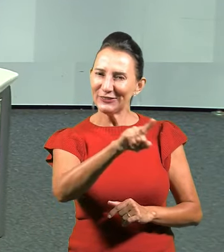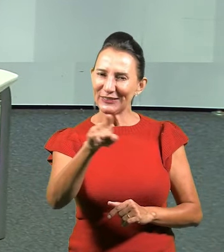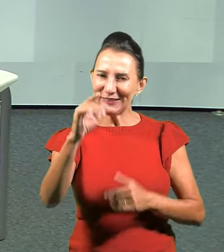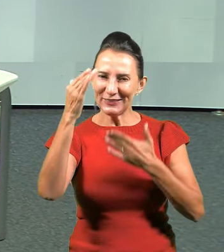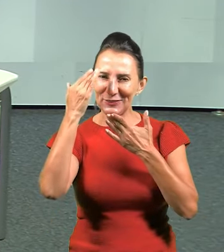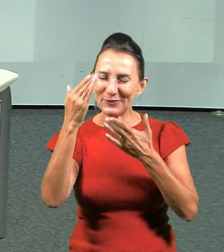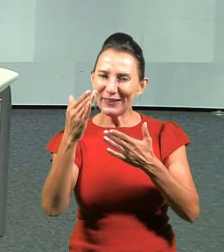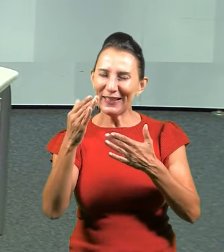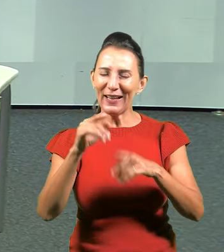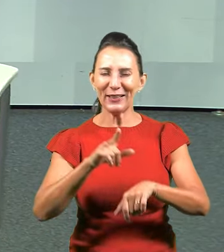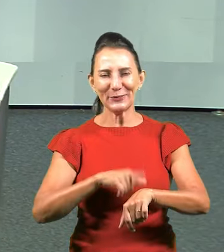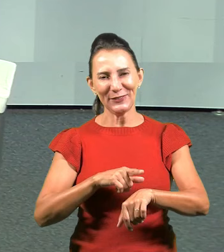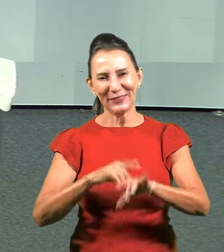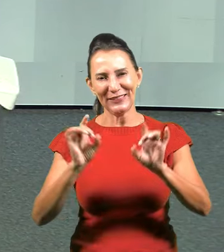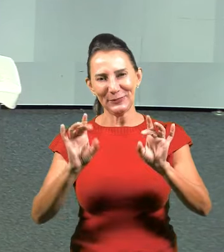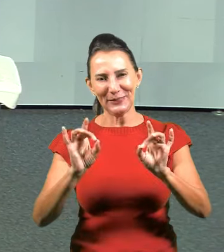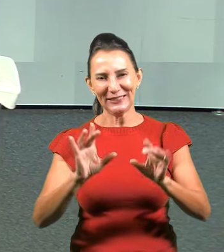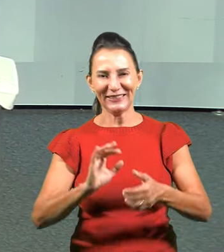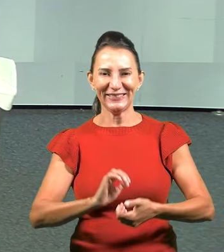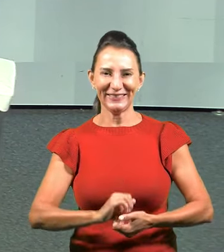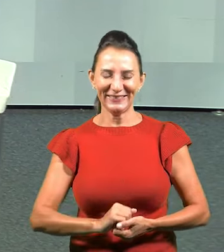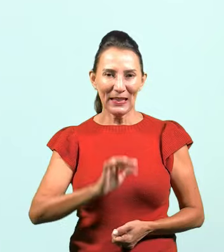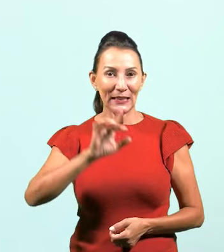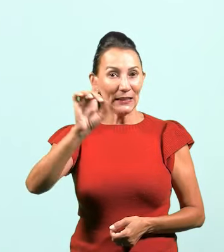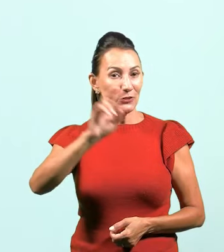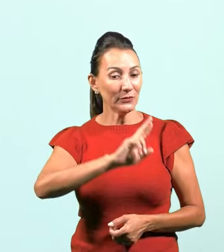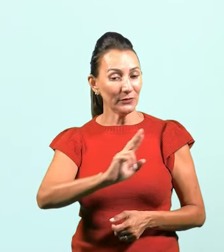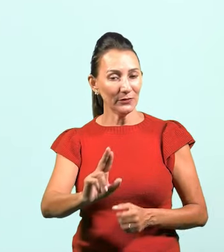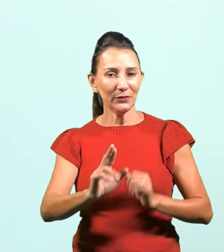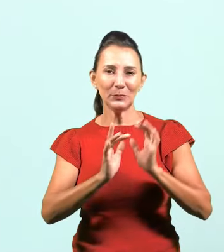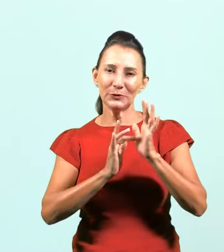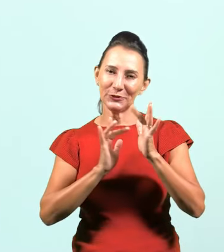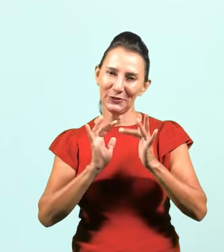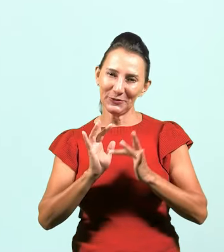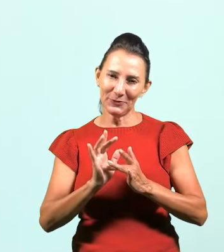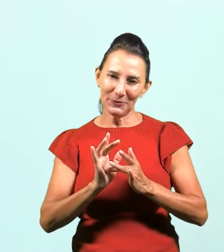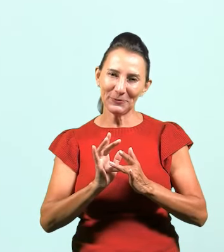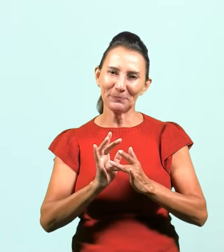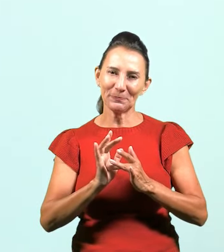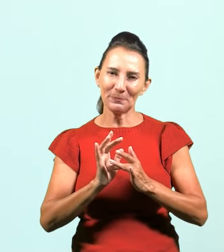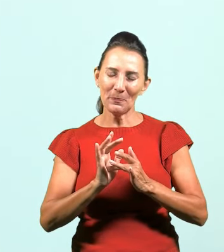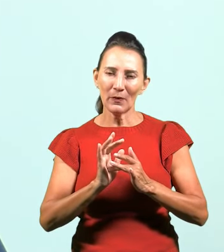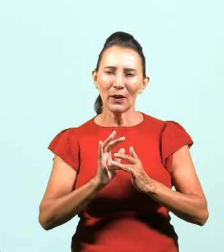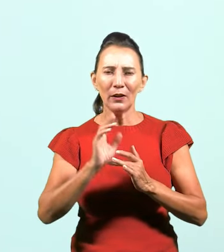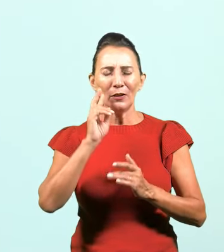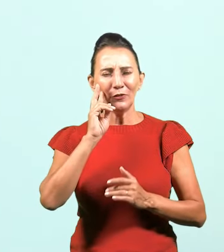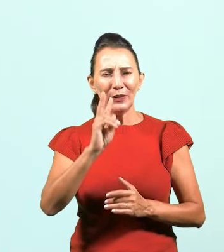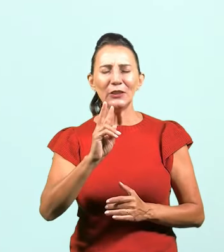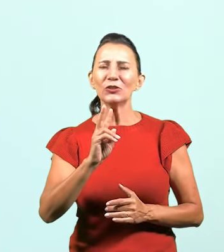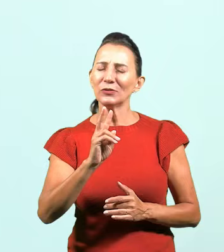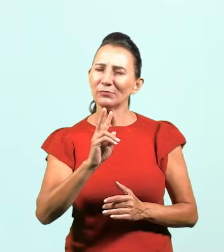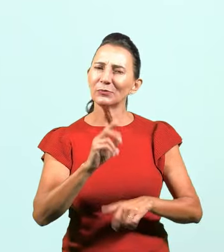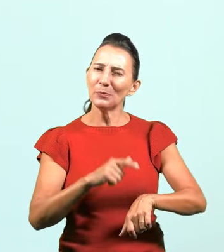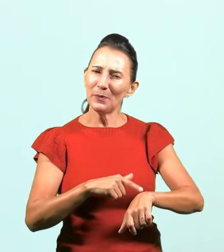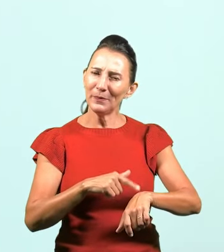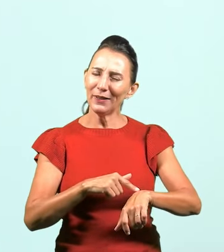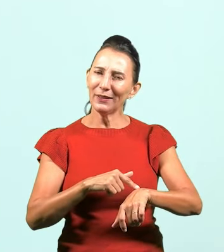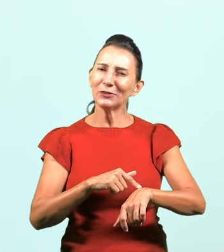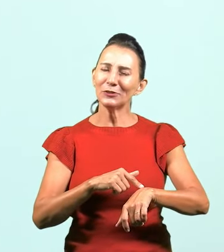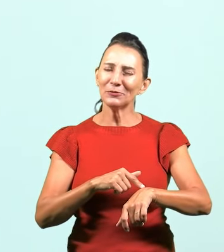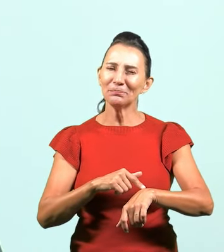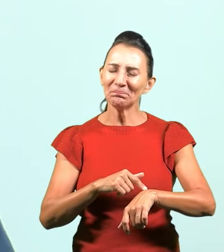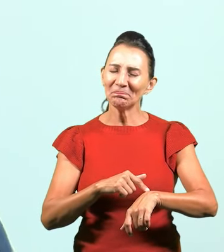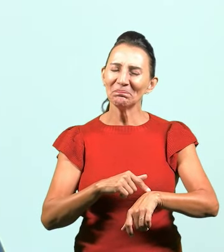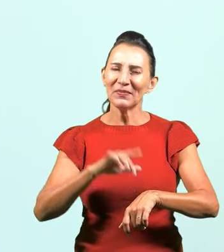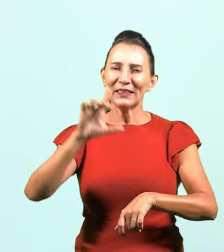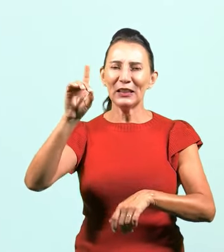vocês. Obrigado por esse momento tão precioso. Ó Deus, em nome do Senhor Jesus. Olha, esse momento